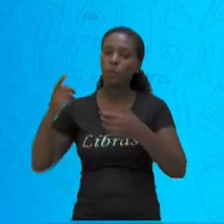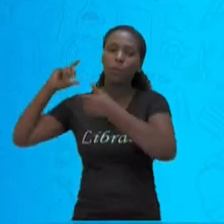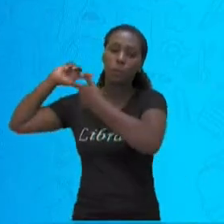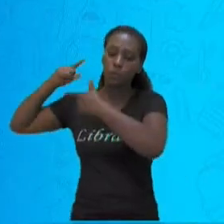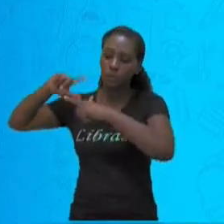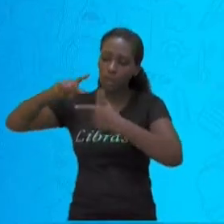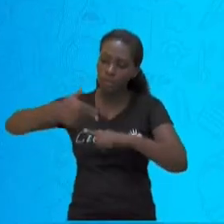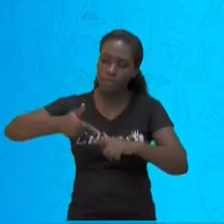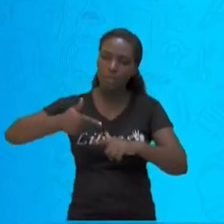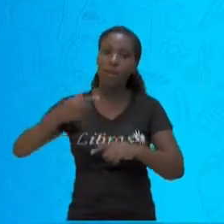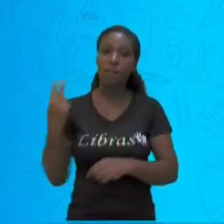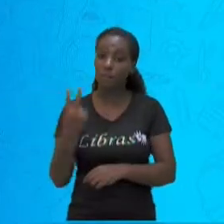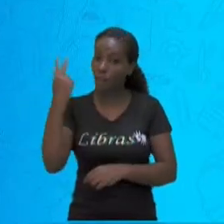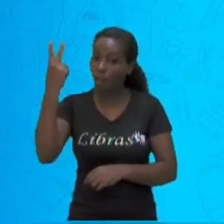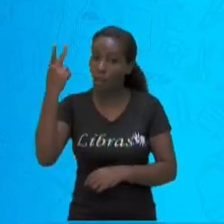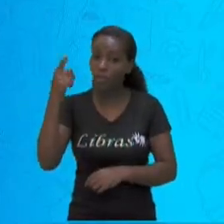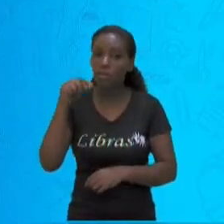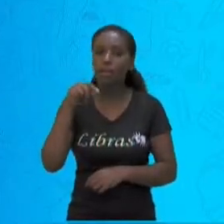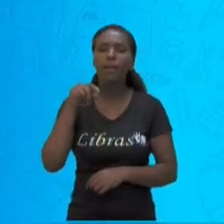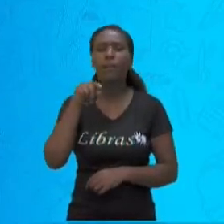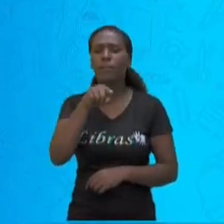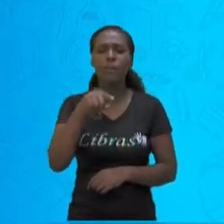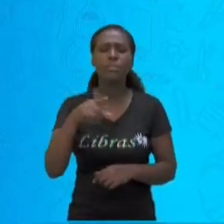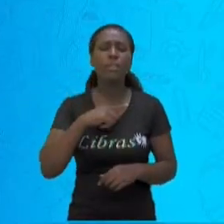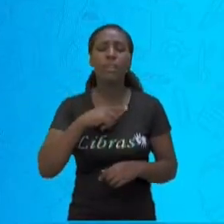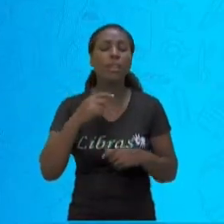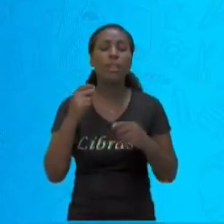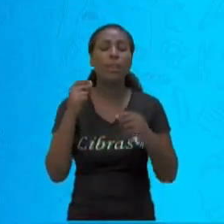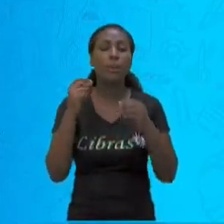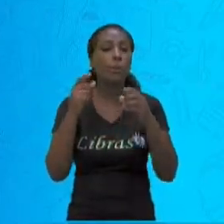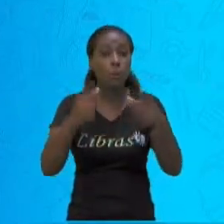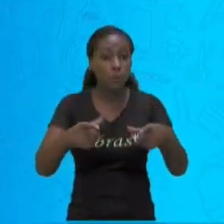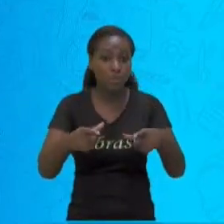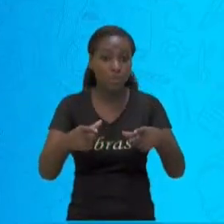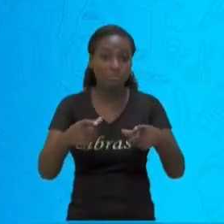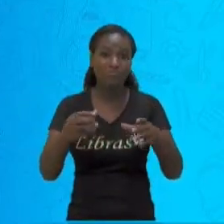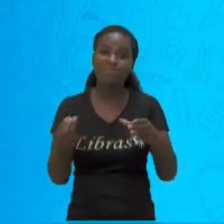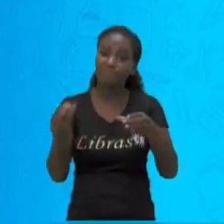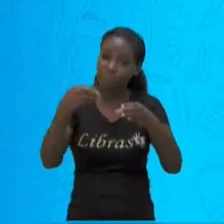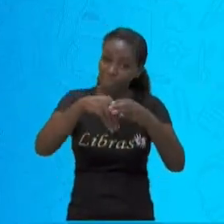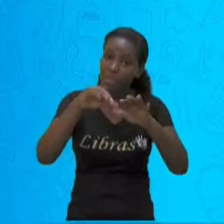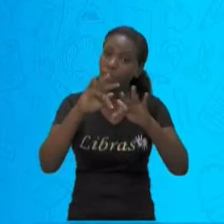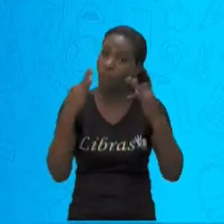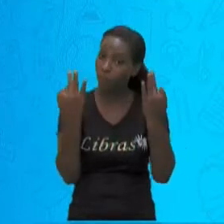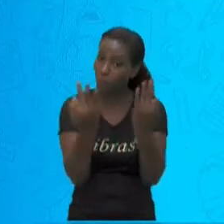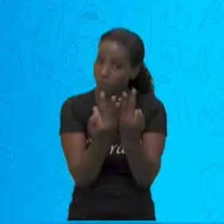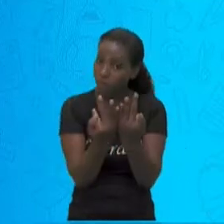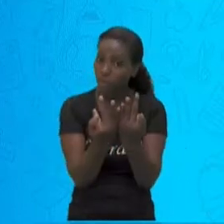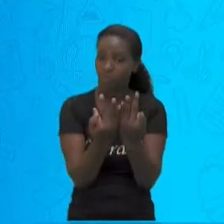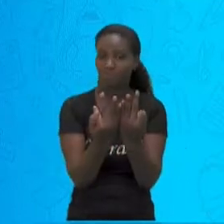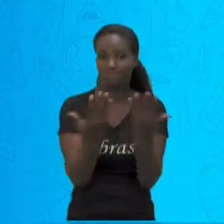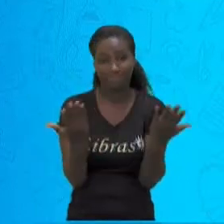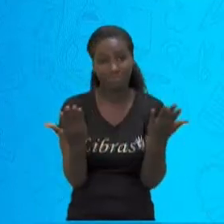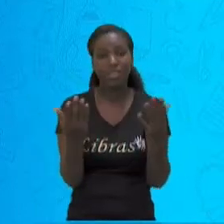valores você recebe na família. E isso nós devemos valorizar e